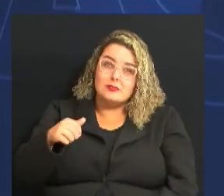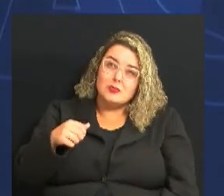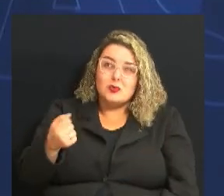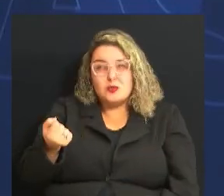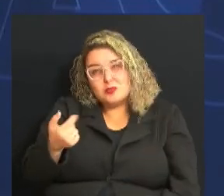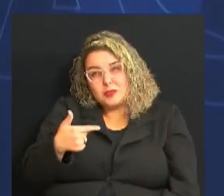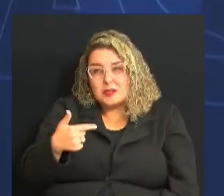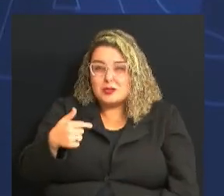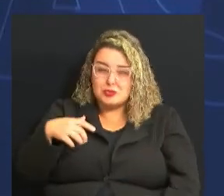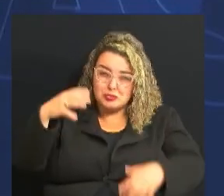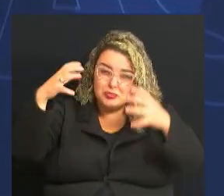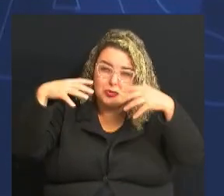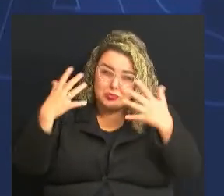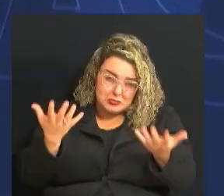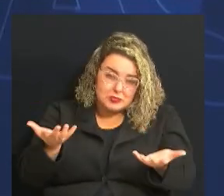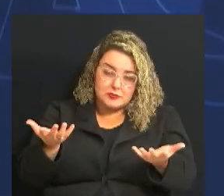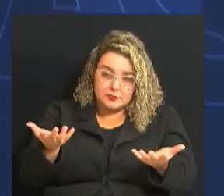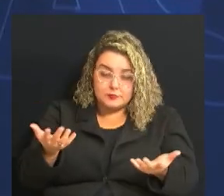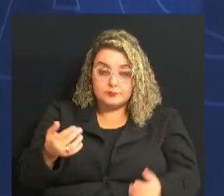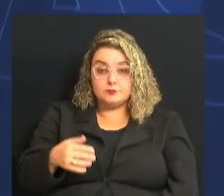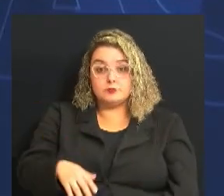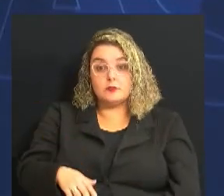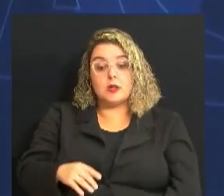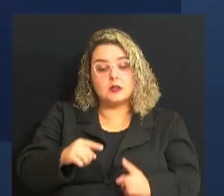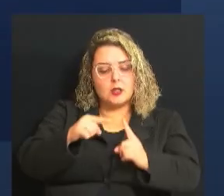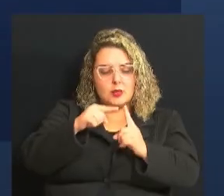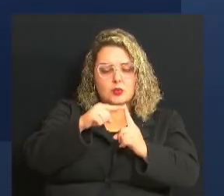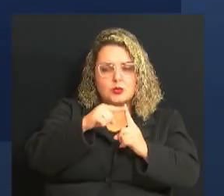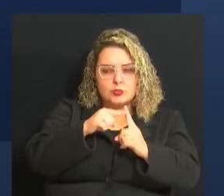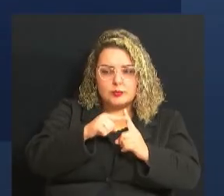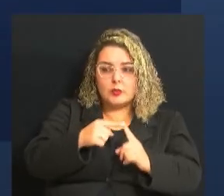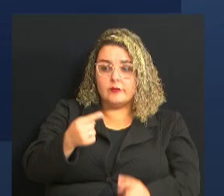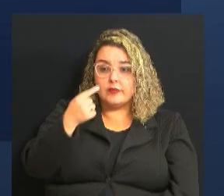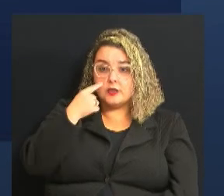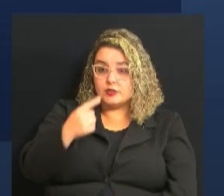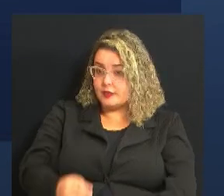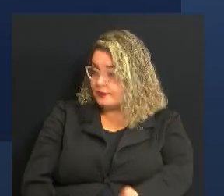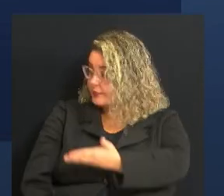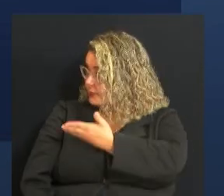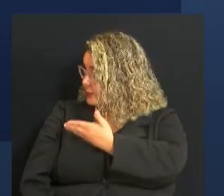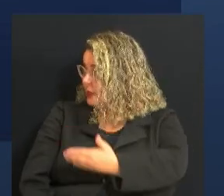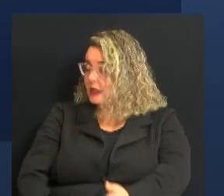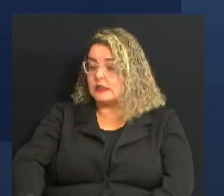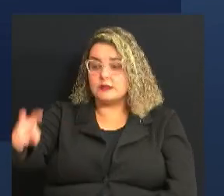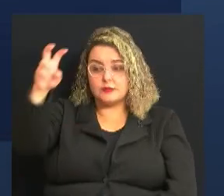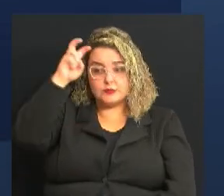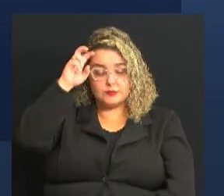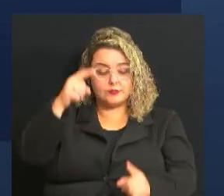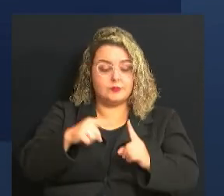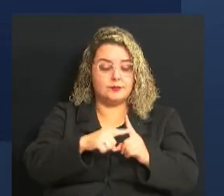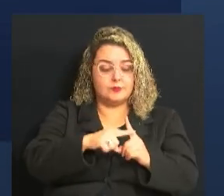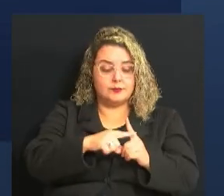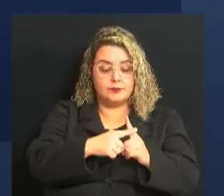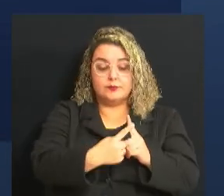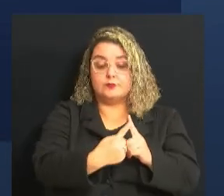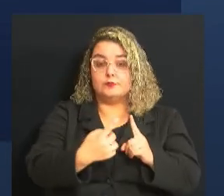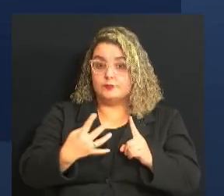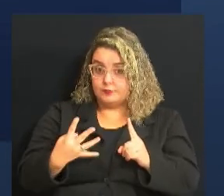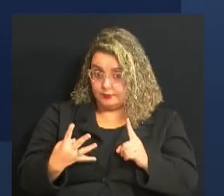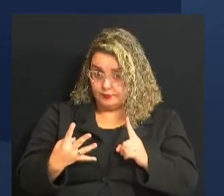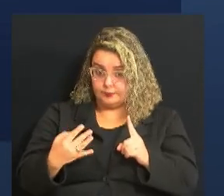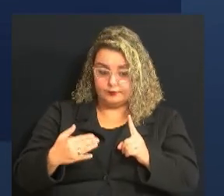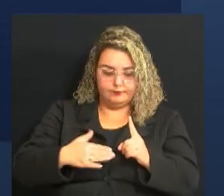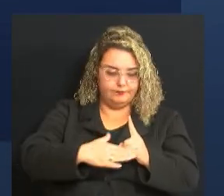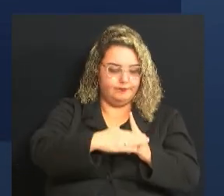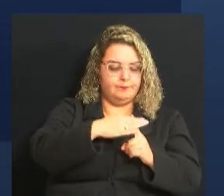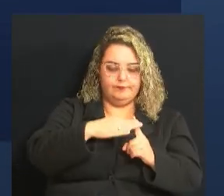Só que a temperatura, ela segue bem amena, viu? Olha aí, para esta quinta-feira, então, mínima de 14 graus e a máxima não